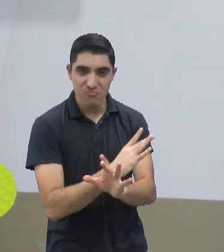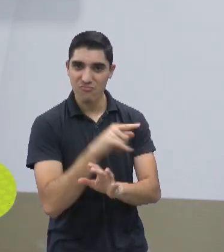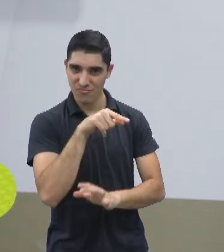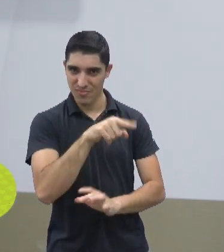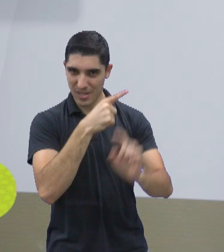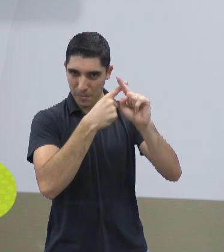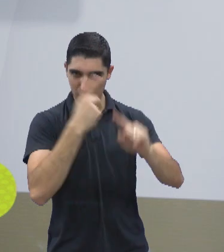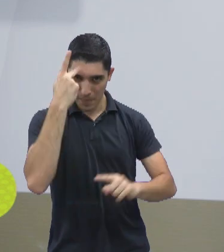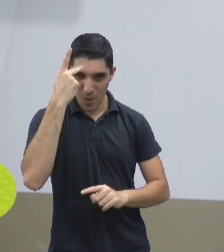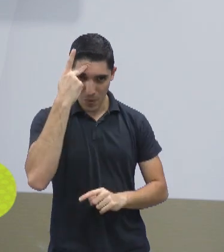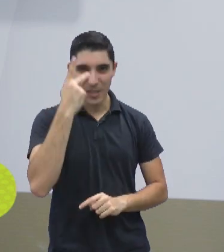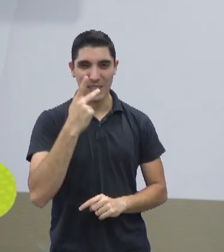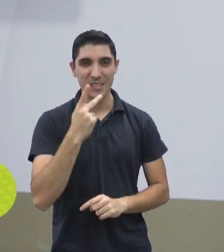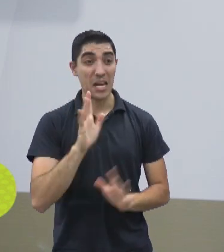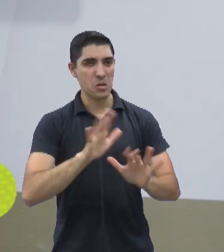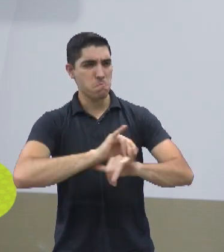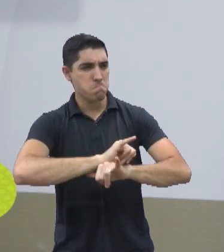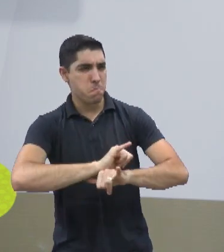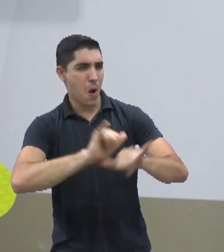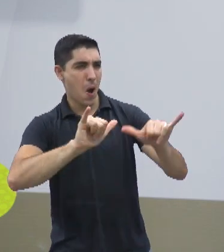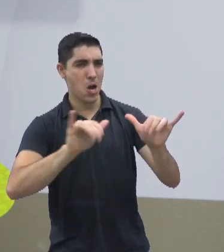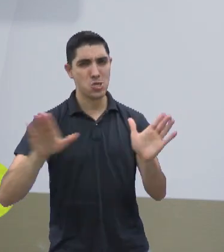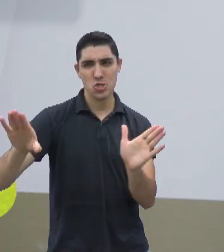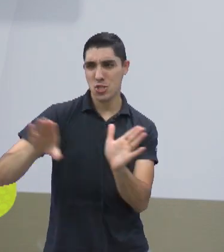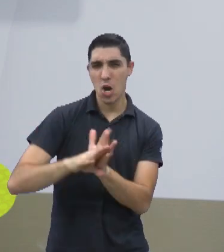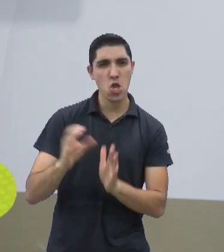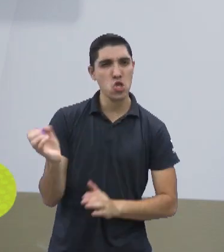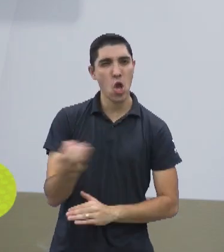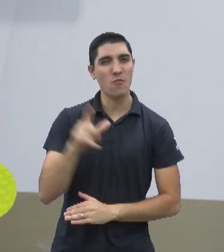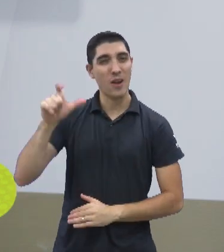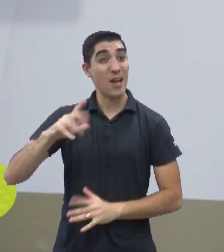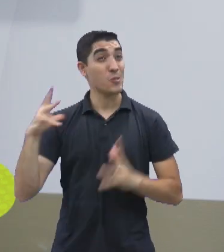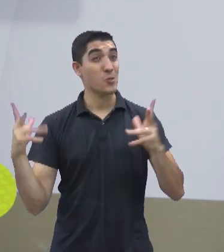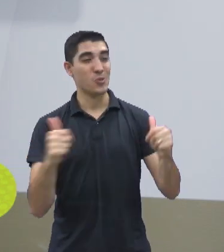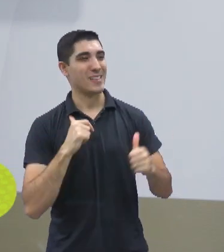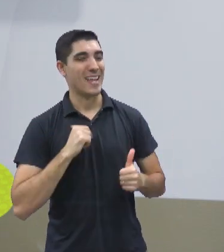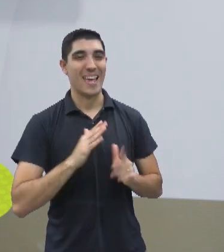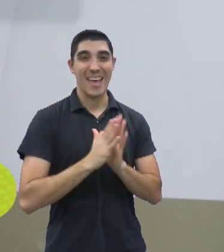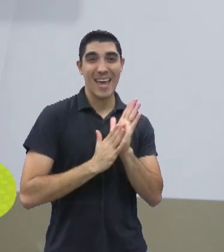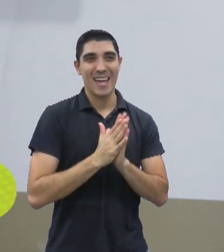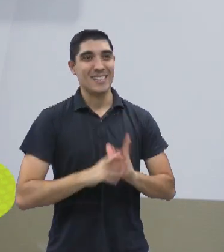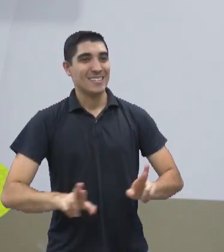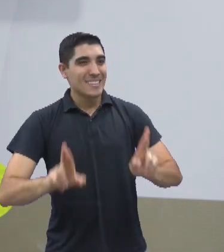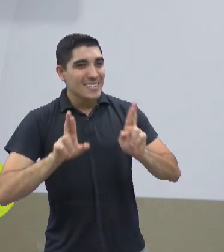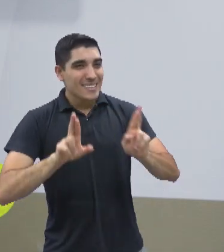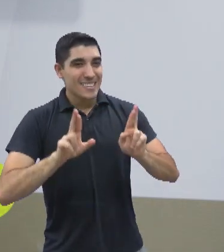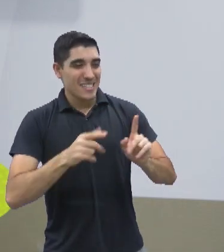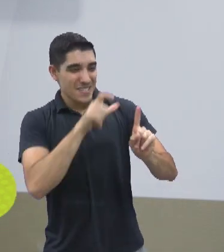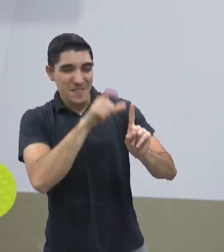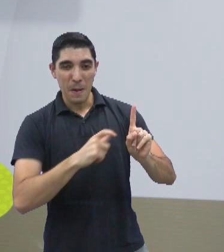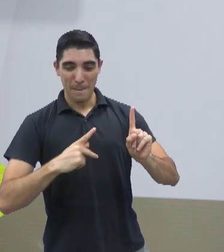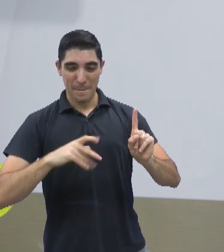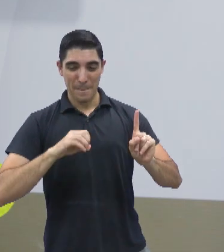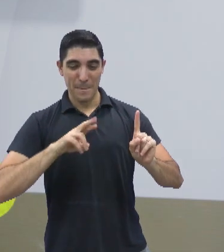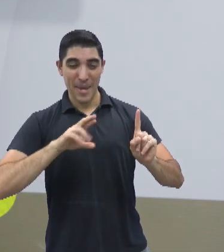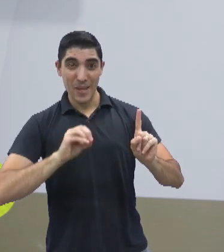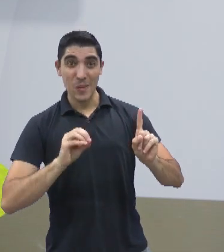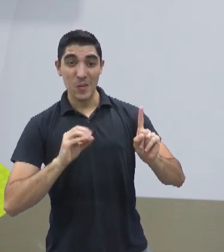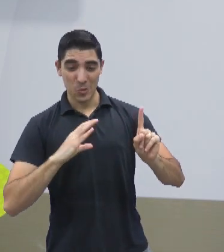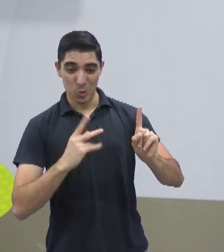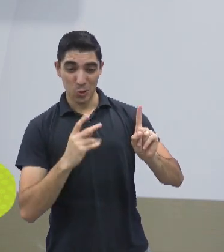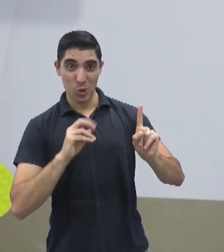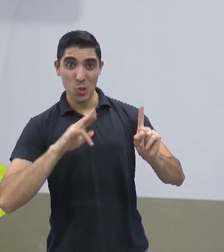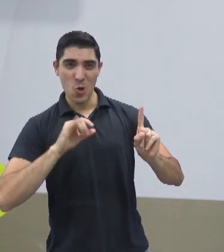tudo mais. Tinha uma expectativa, né? Criou-se uma expectativa no Choro, porque ele foi muito importante aqui no